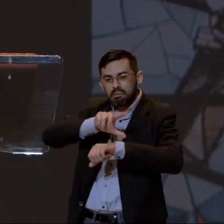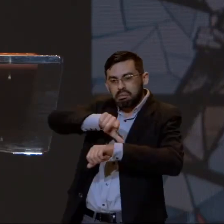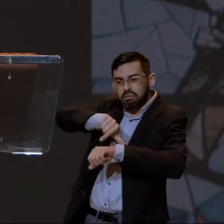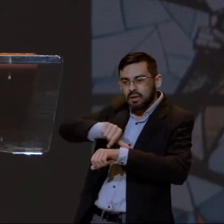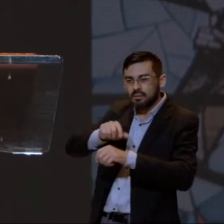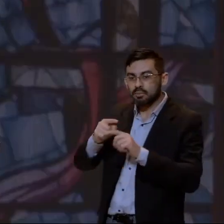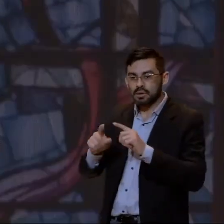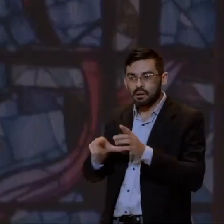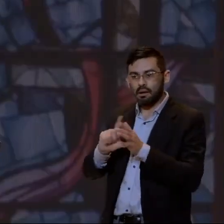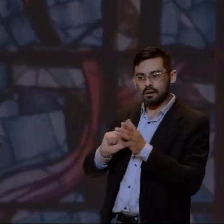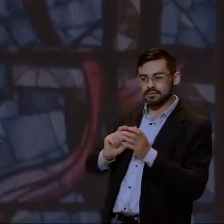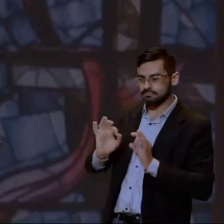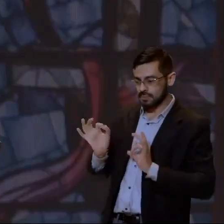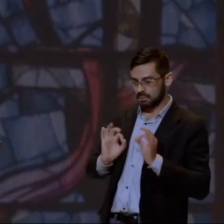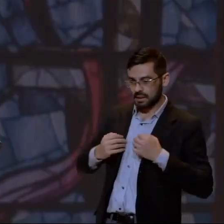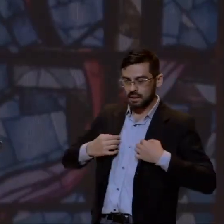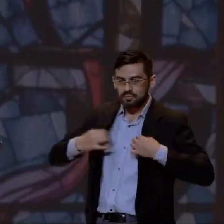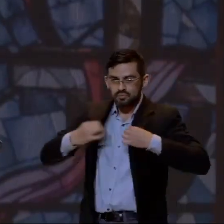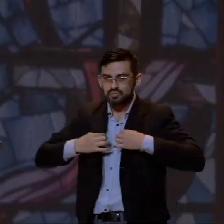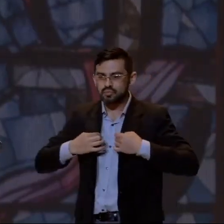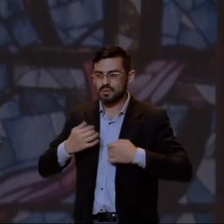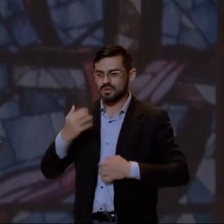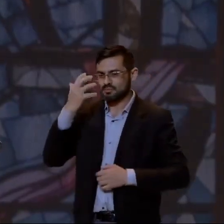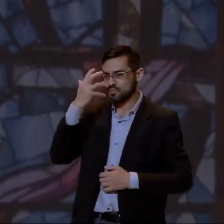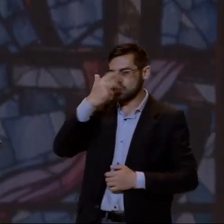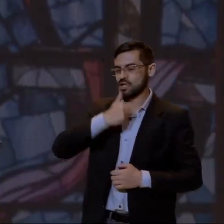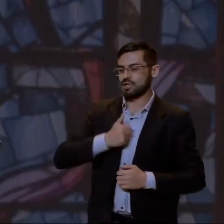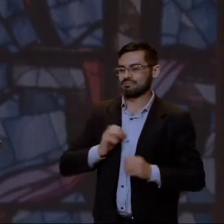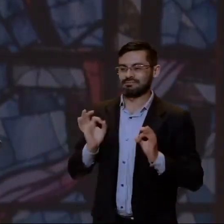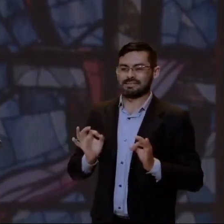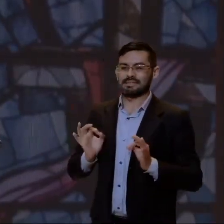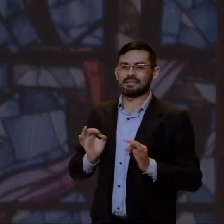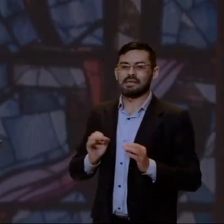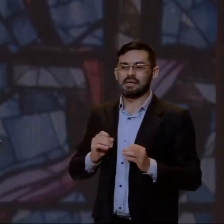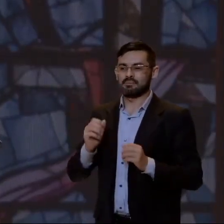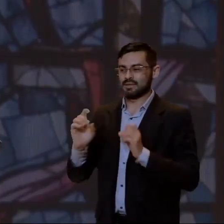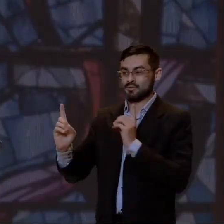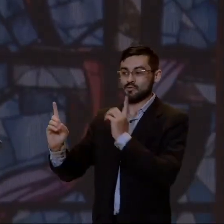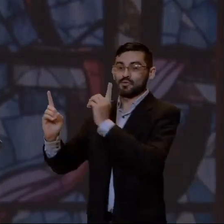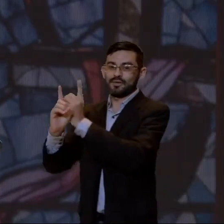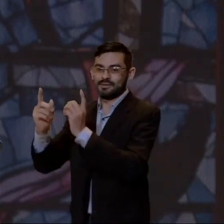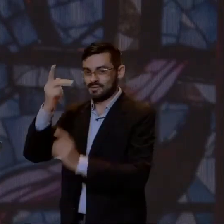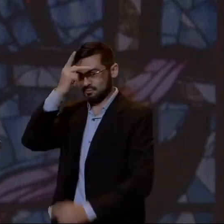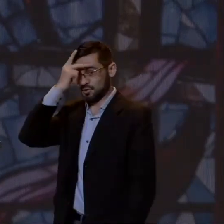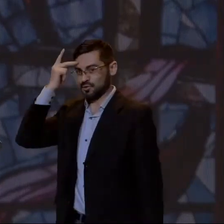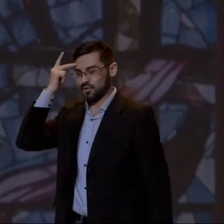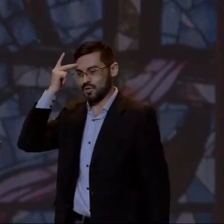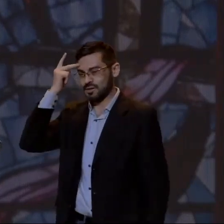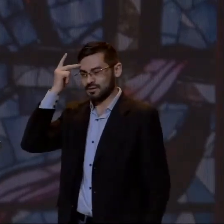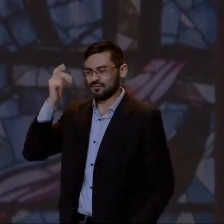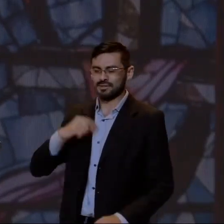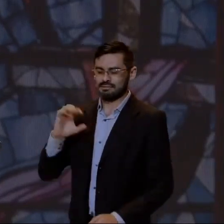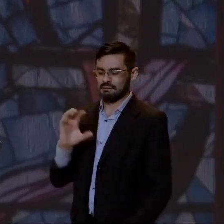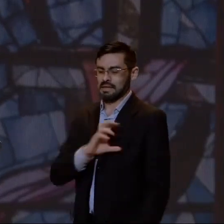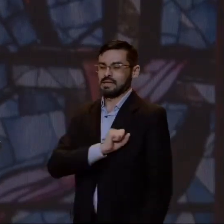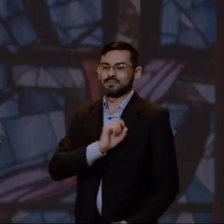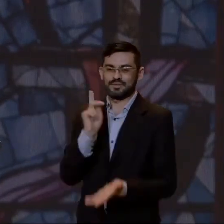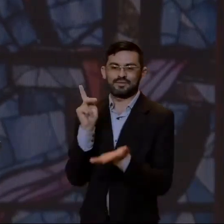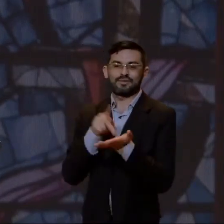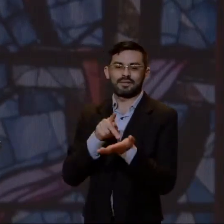tem que se arrumar para poder estar ali na presença de quem é a pessoa que você